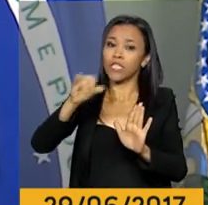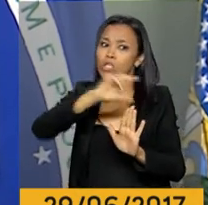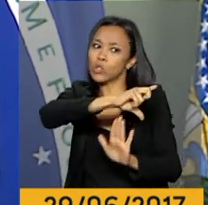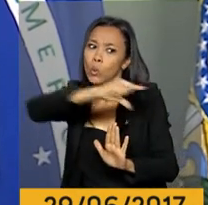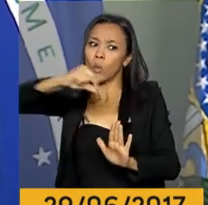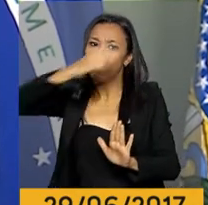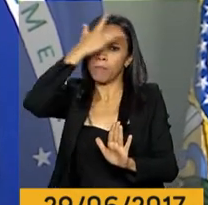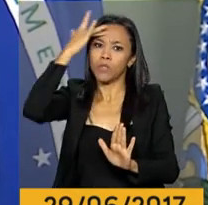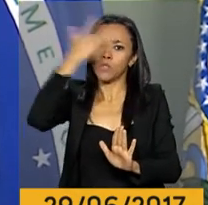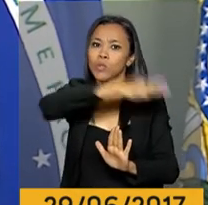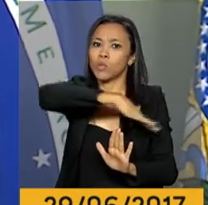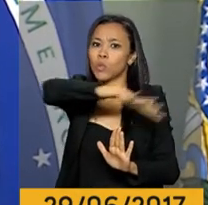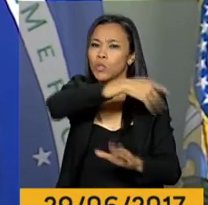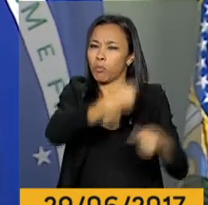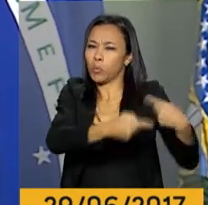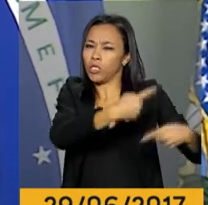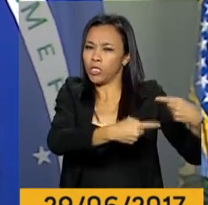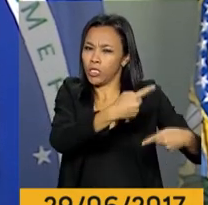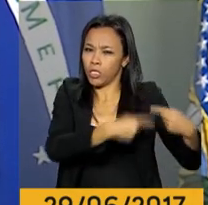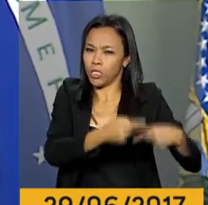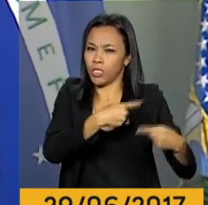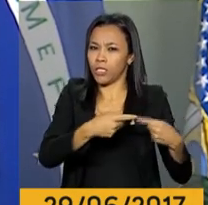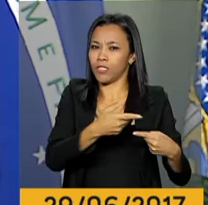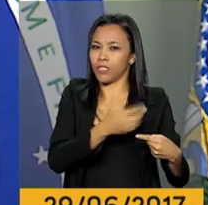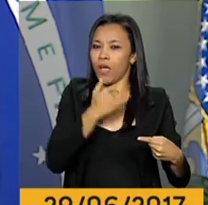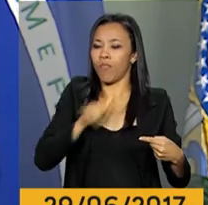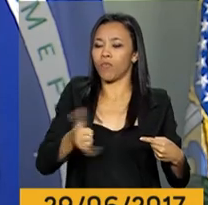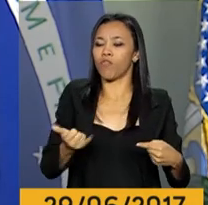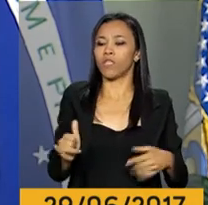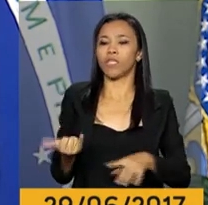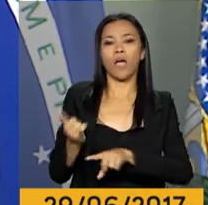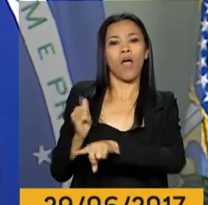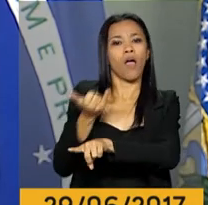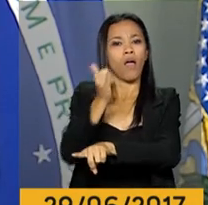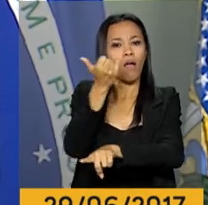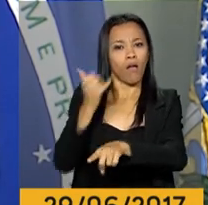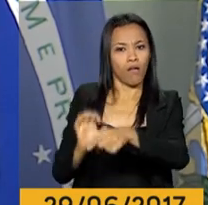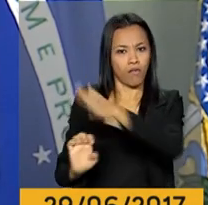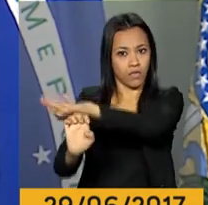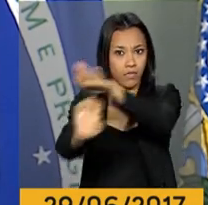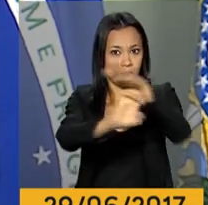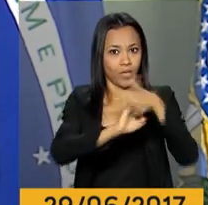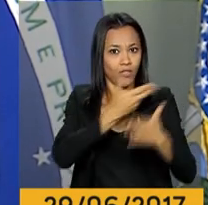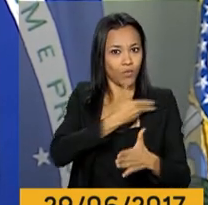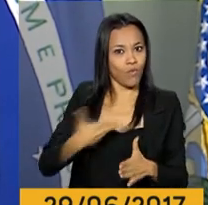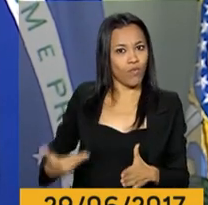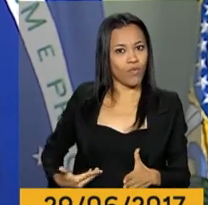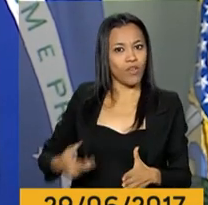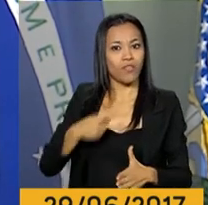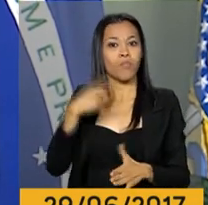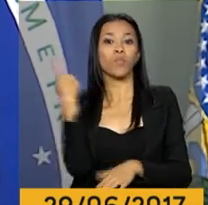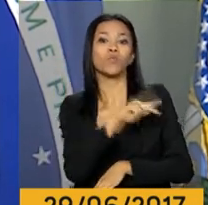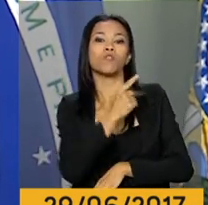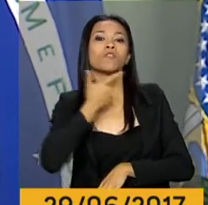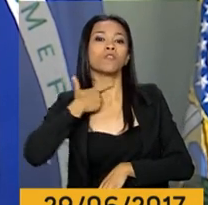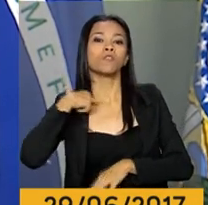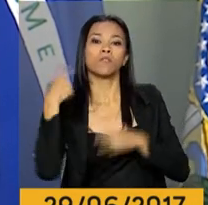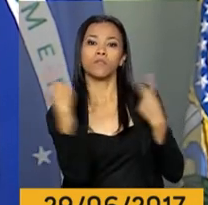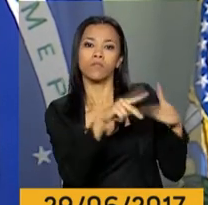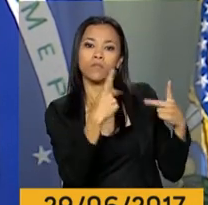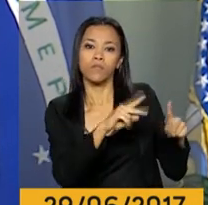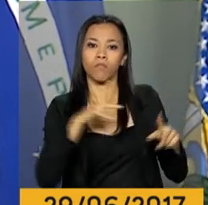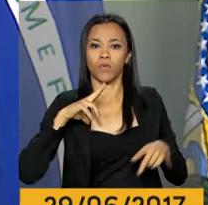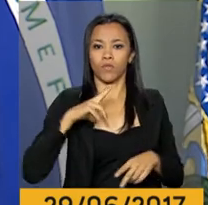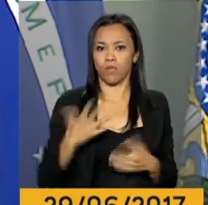servia da atividade empresas públicas para objetos não licitados e foi